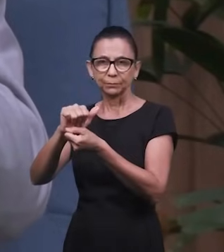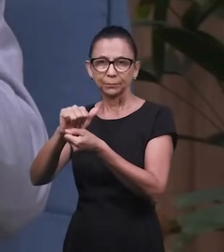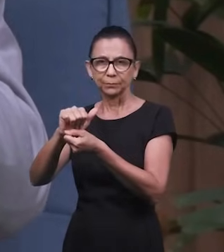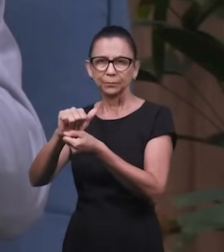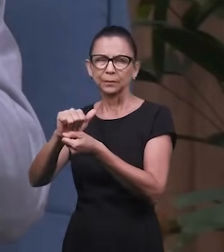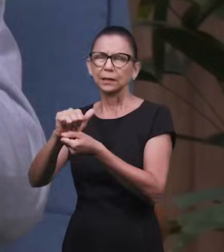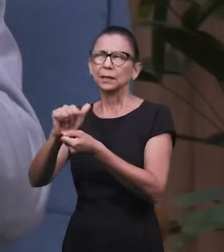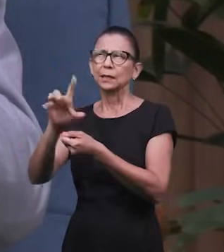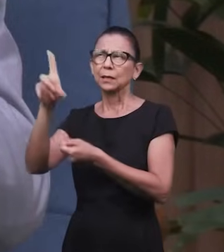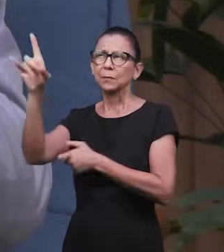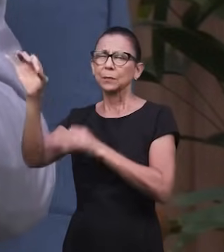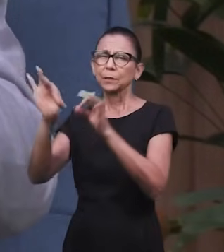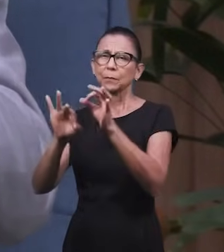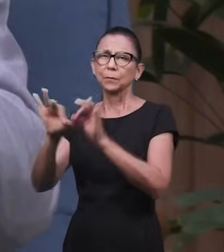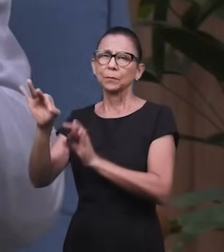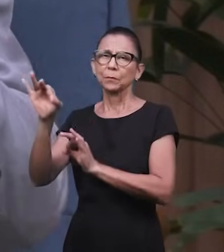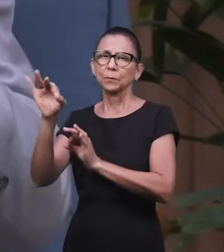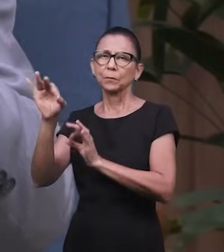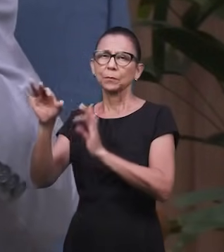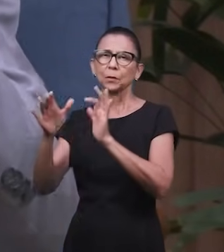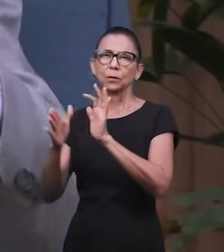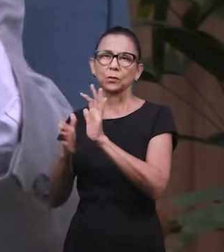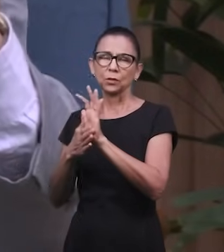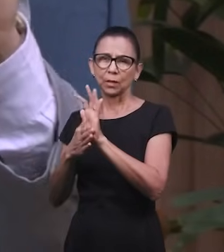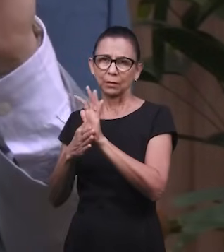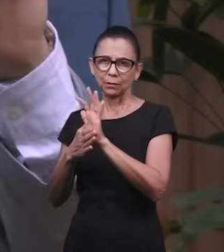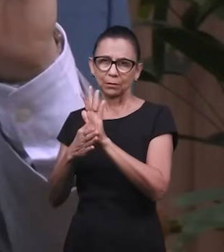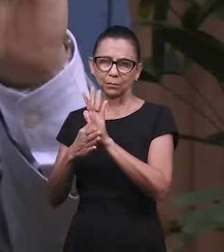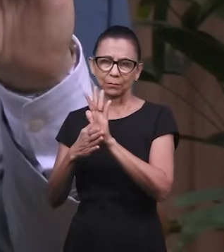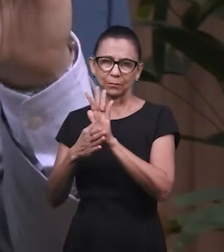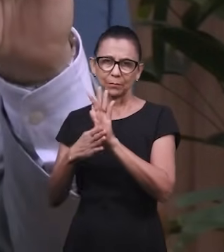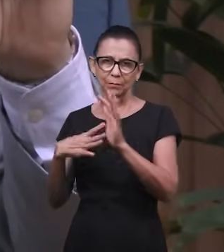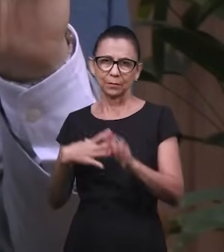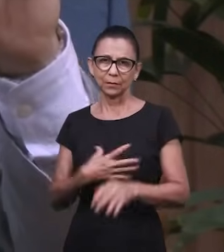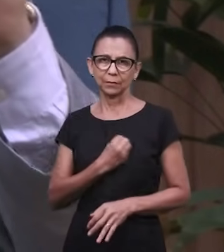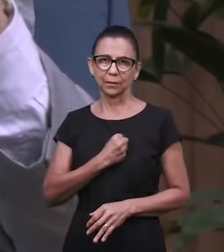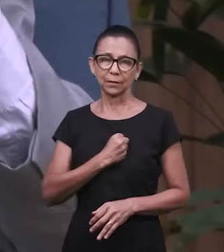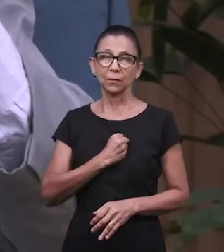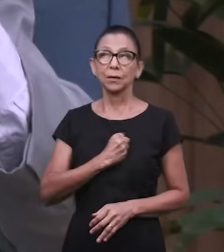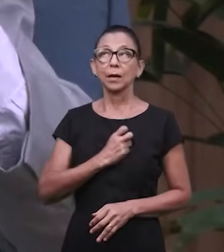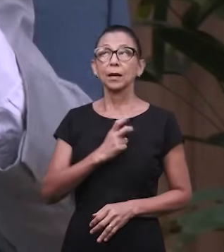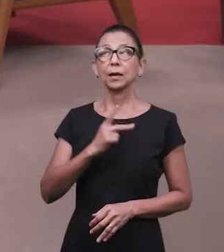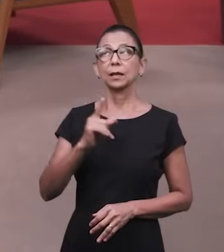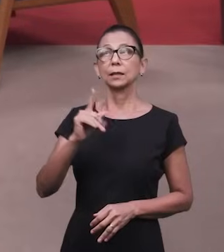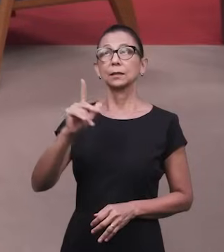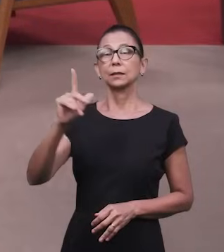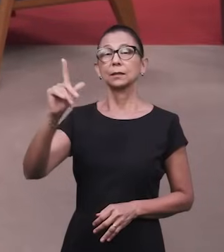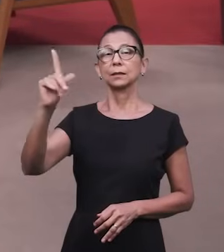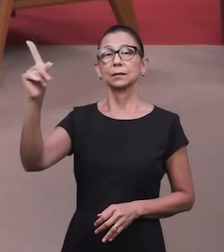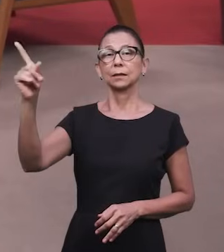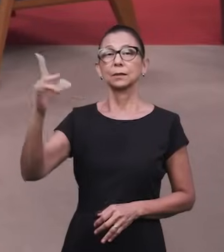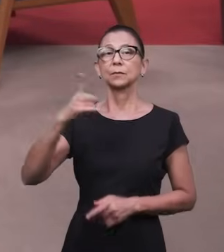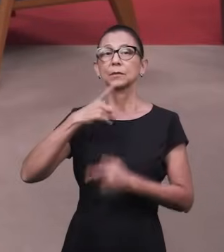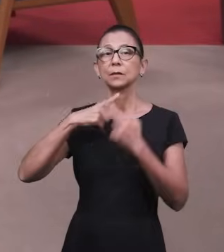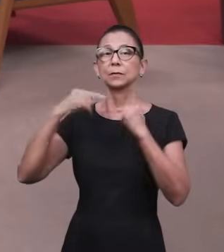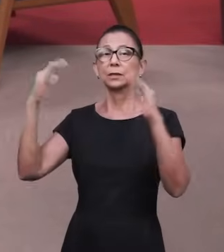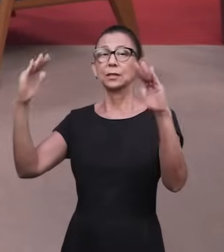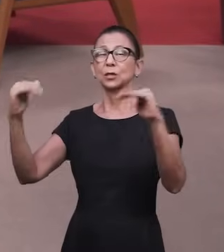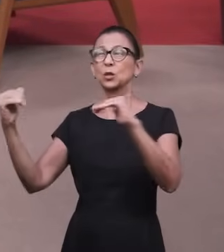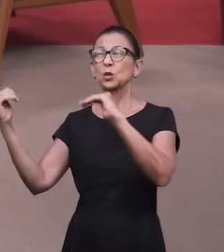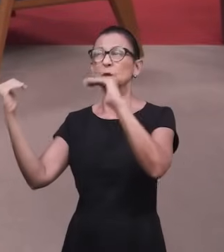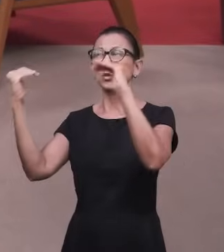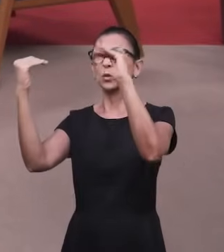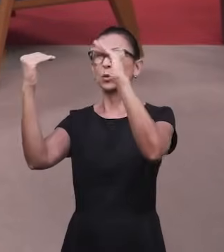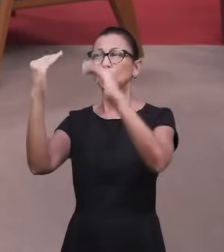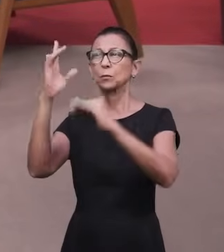ele caminha segundo a soberania de Deus, a vontade soberana de Deus. Homem